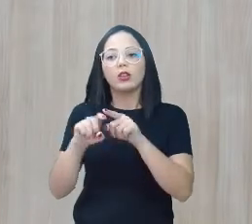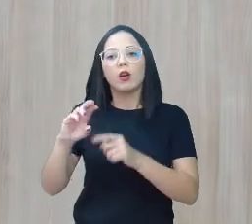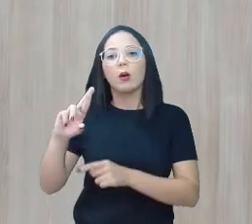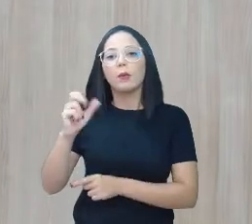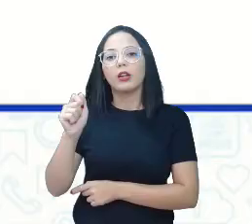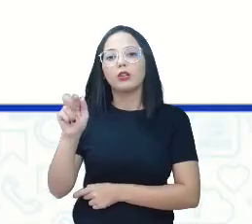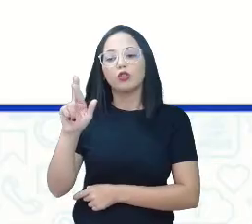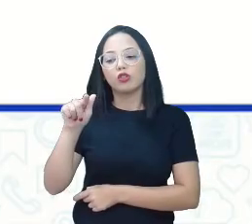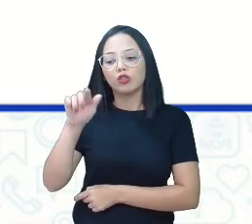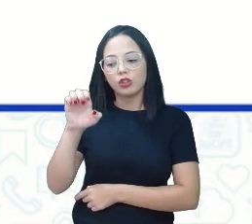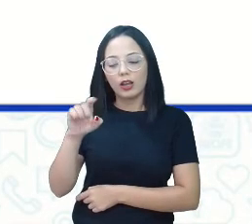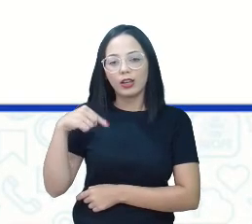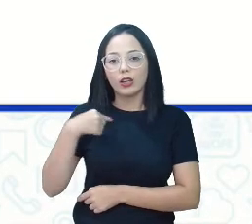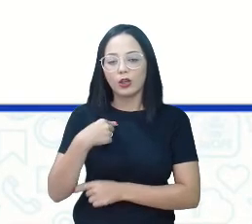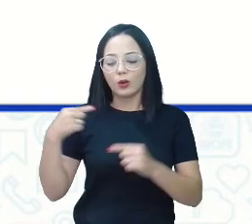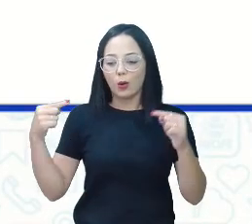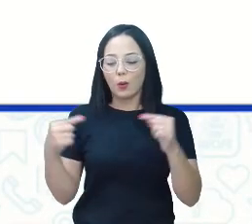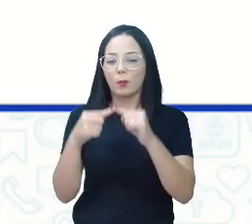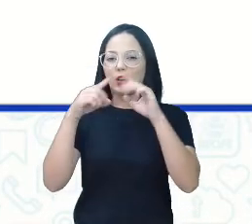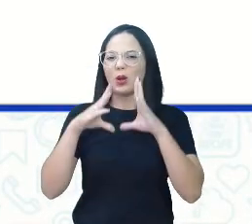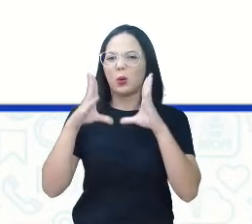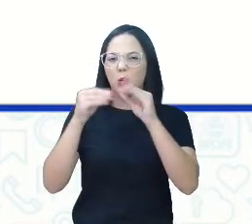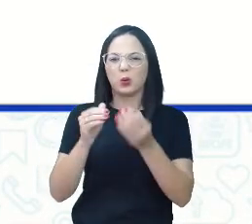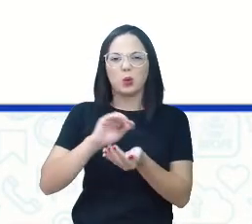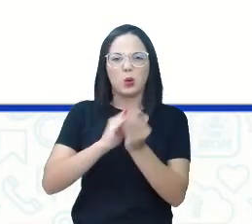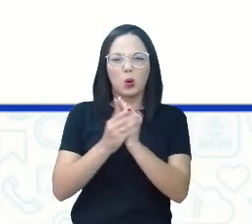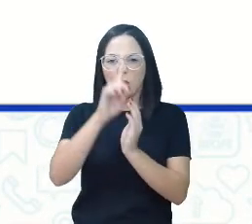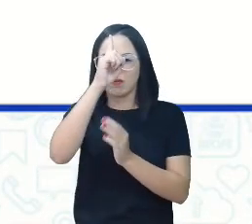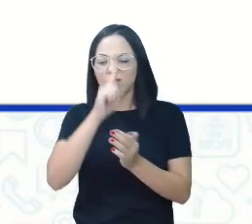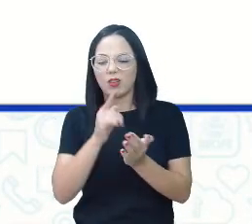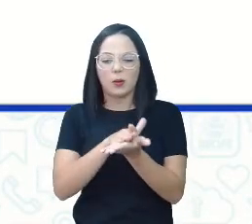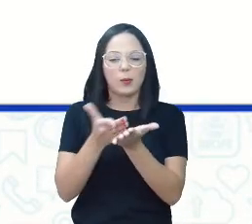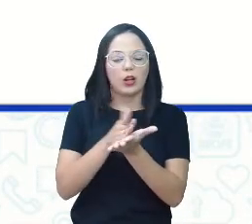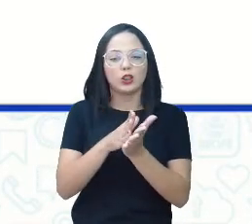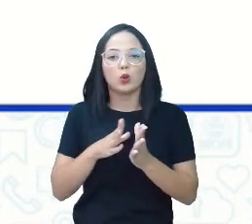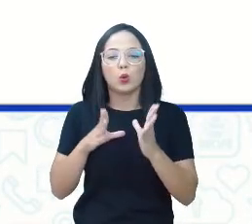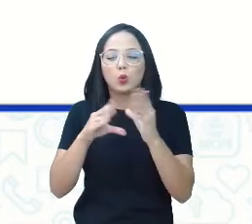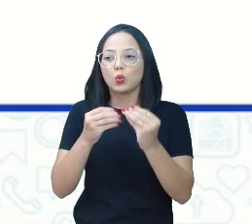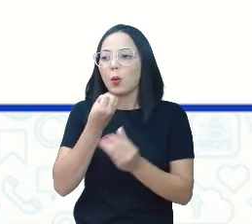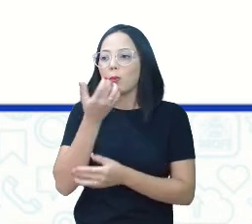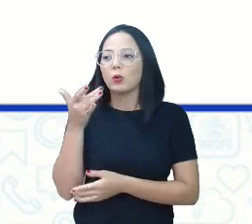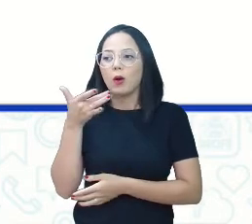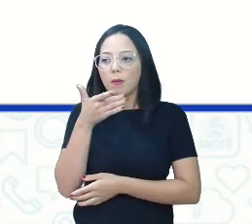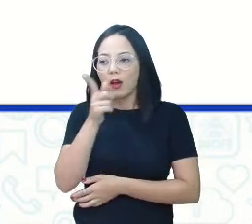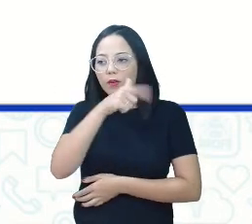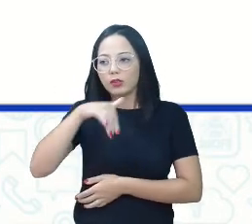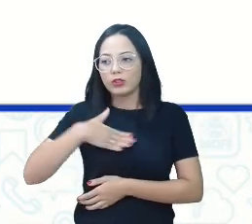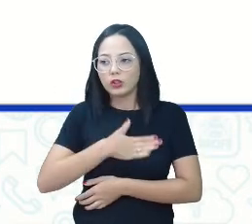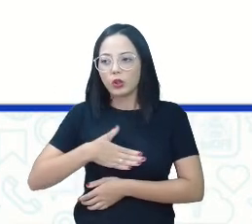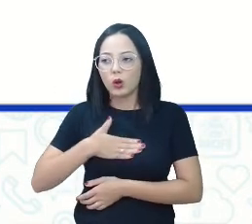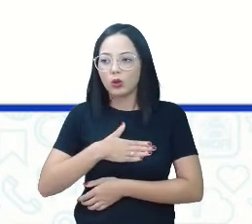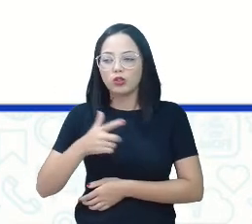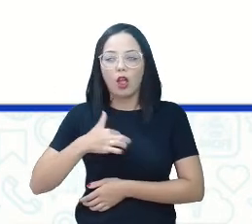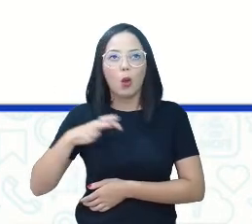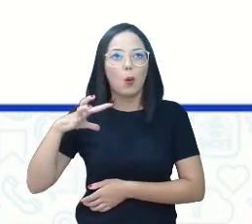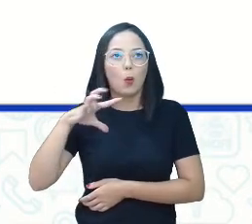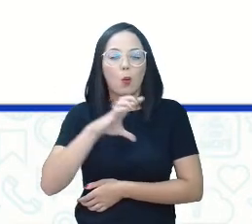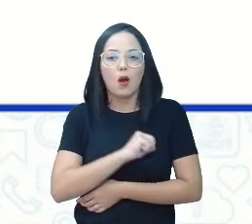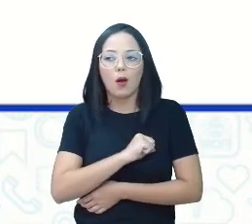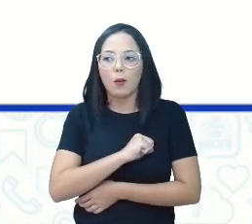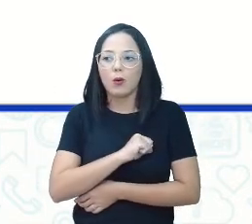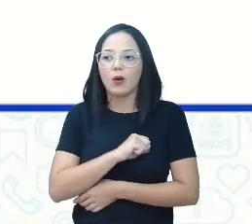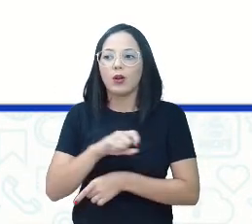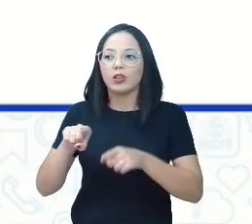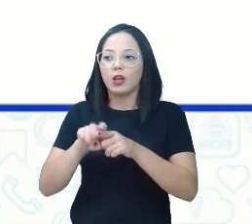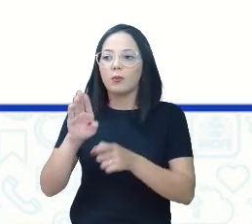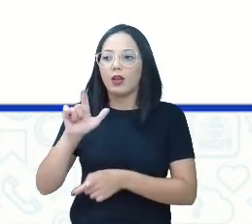A charque que combina com tudo, com cuscuz, macaxeira, com tudo. Uma delícia. Vocês gostam de charque? Eu adoro. Billy